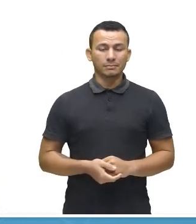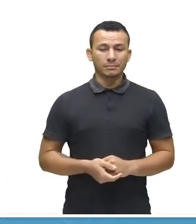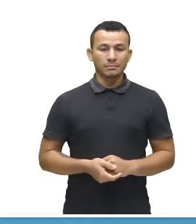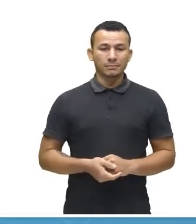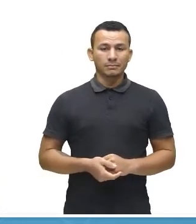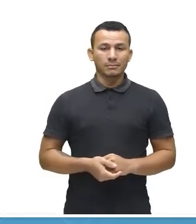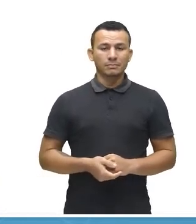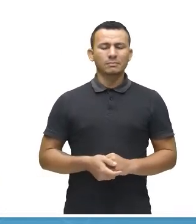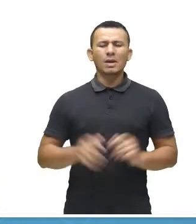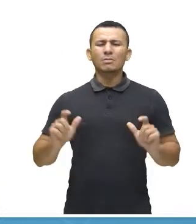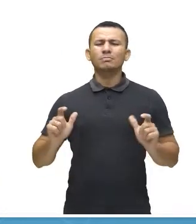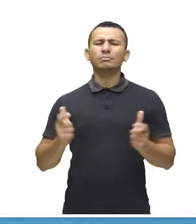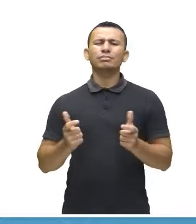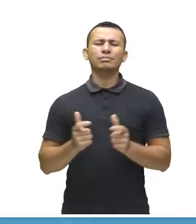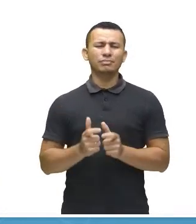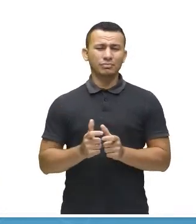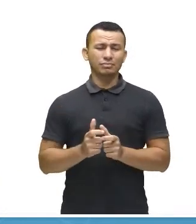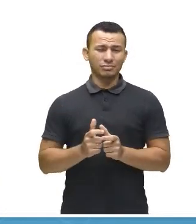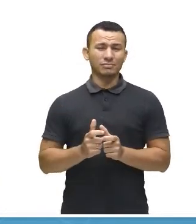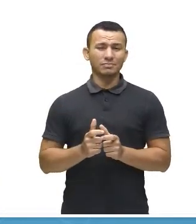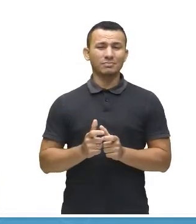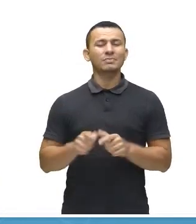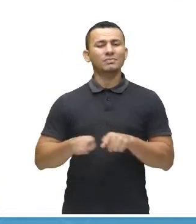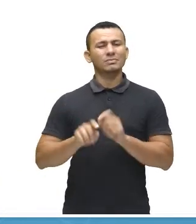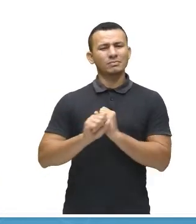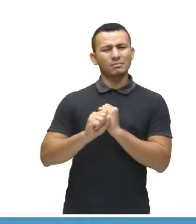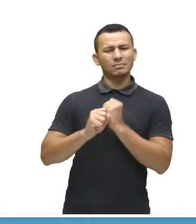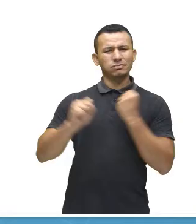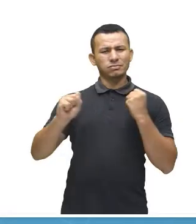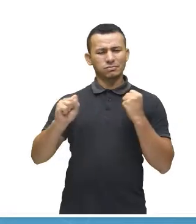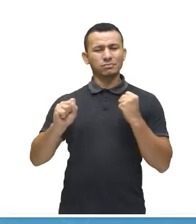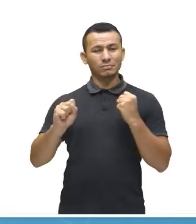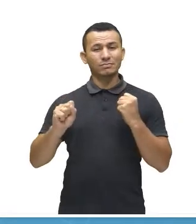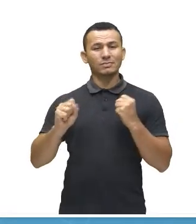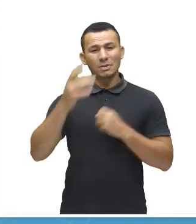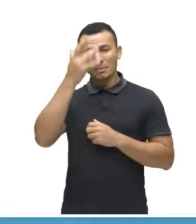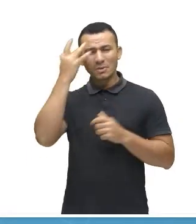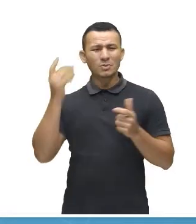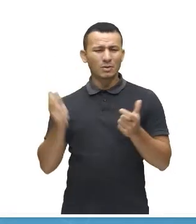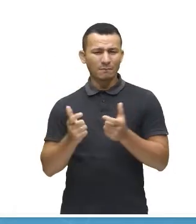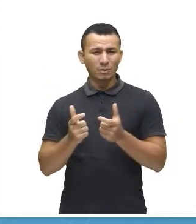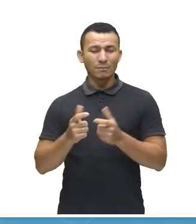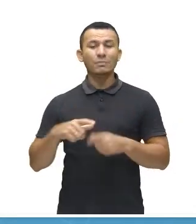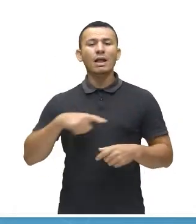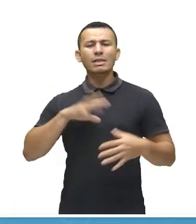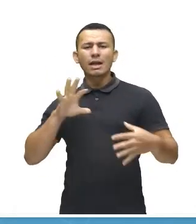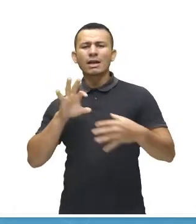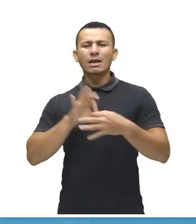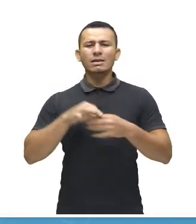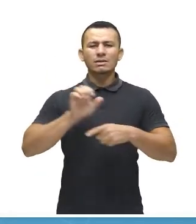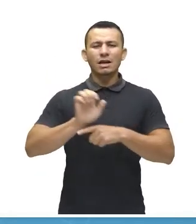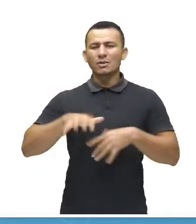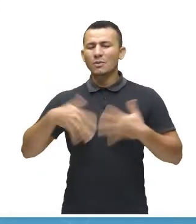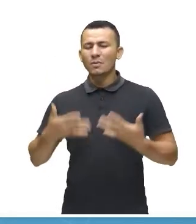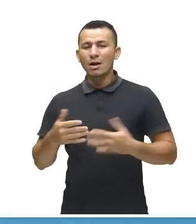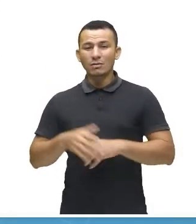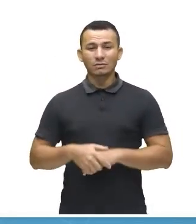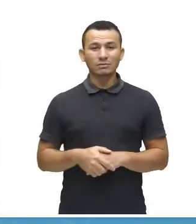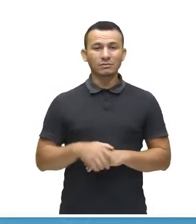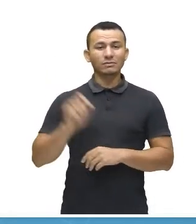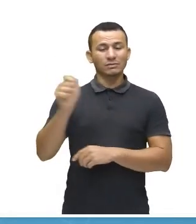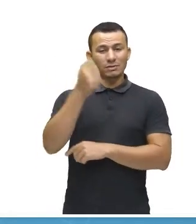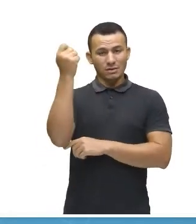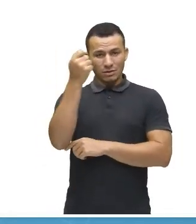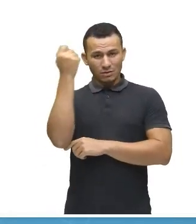É a menor região do país, em extensão territorial e população. Compreende os estados do Rio Grande do Sul, Santa